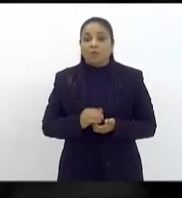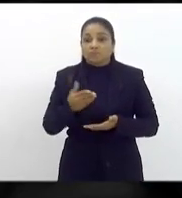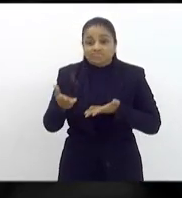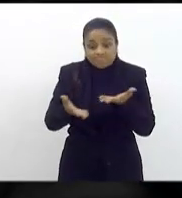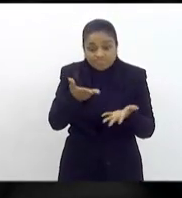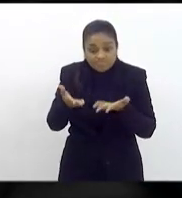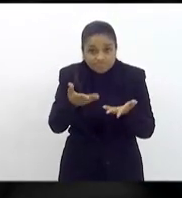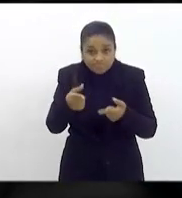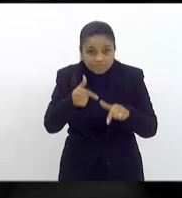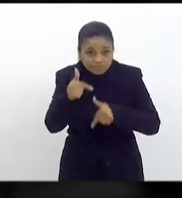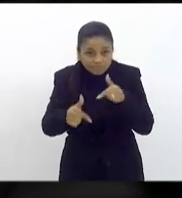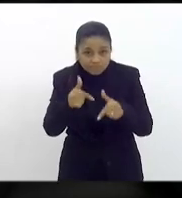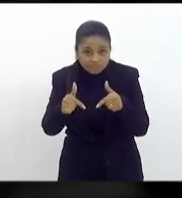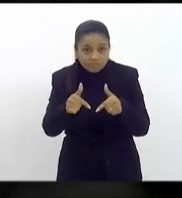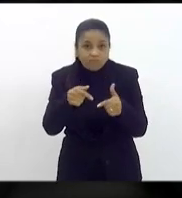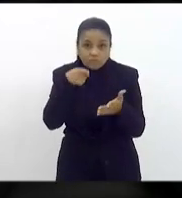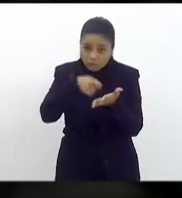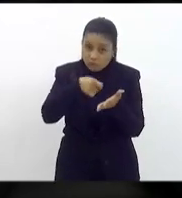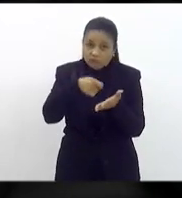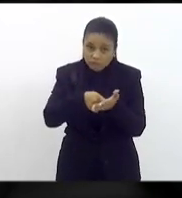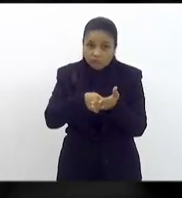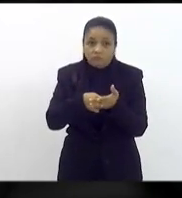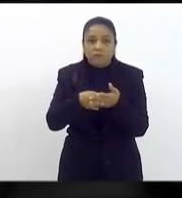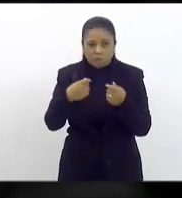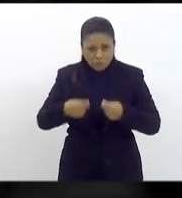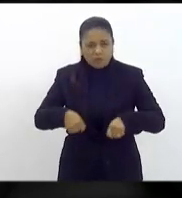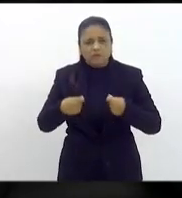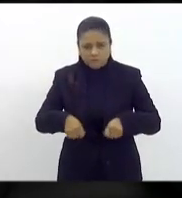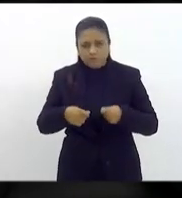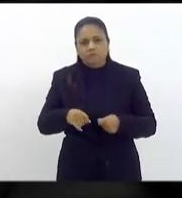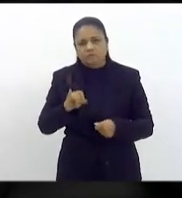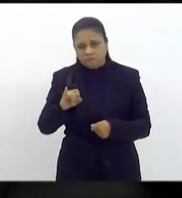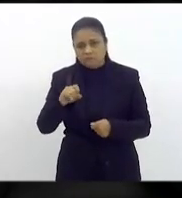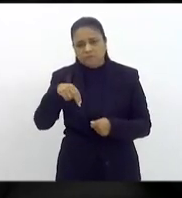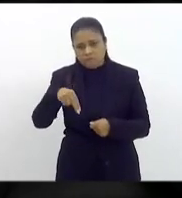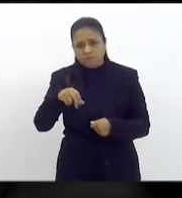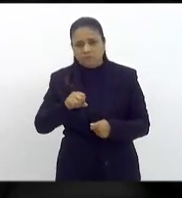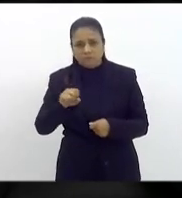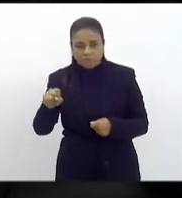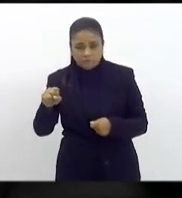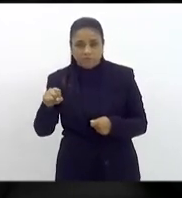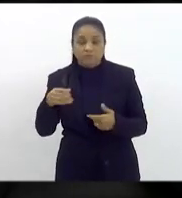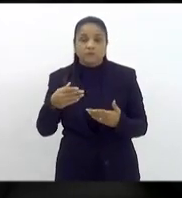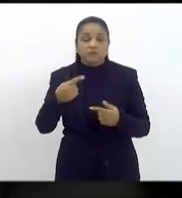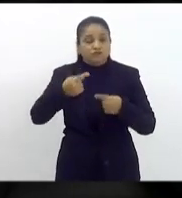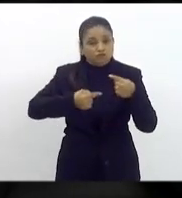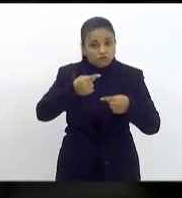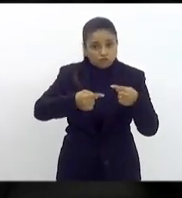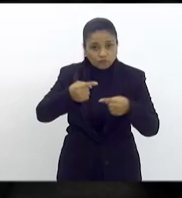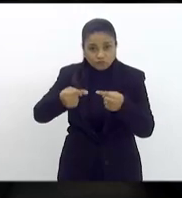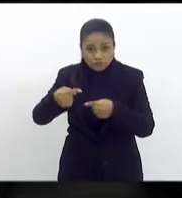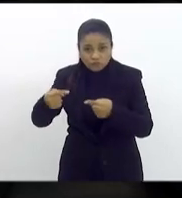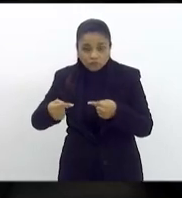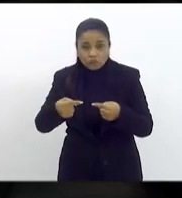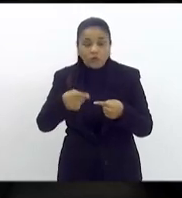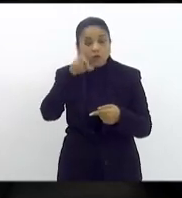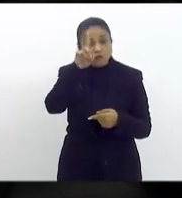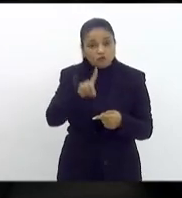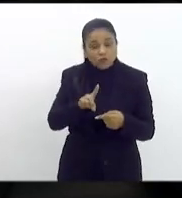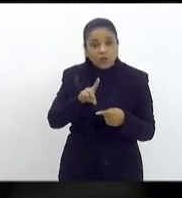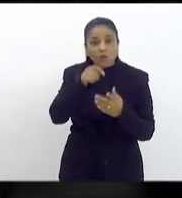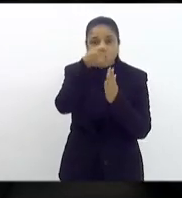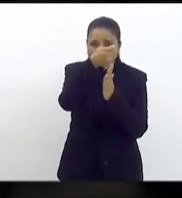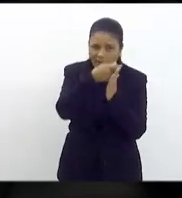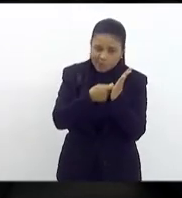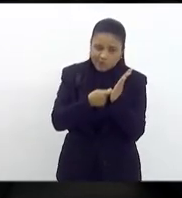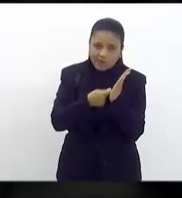é um serviço que incide em ISS. Agora, o que está, vamos dizer assim, em discussão aí, a questão da cessão de direitos autorais,